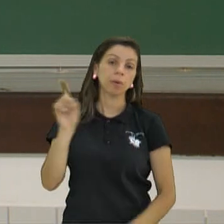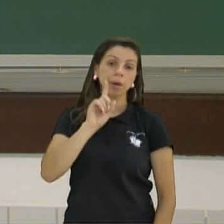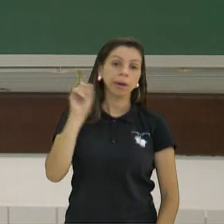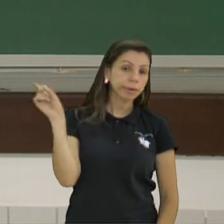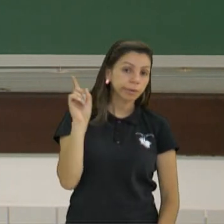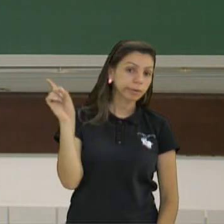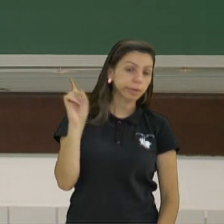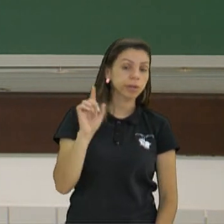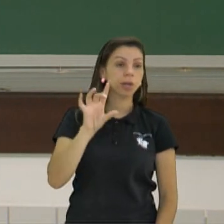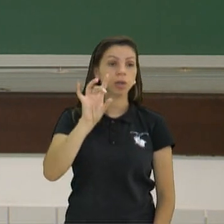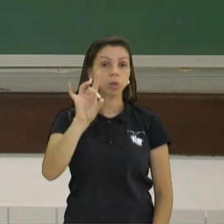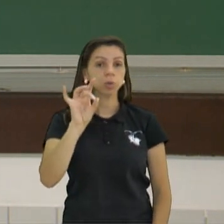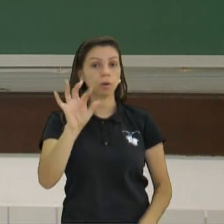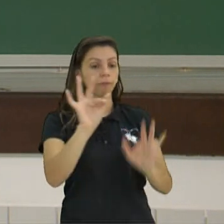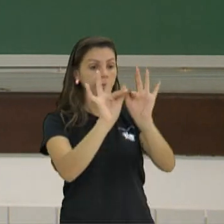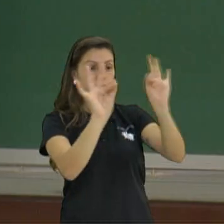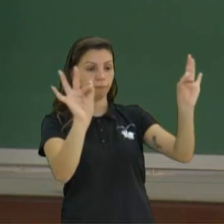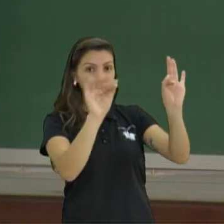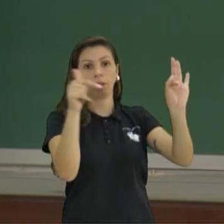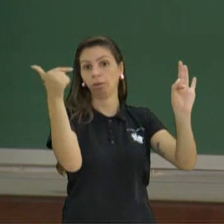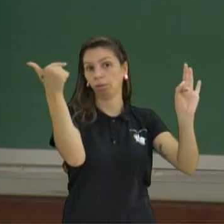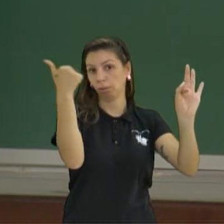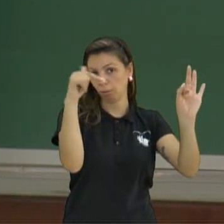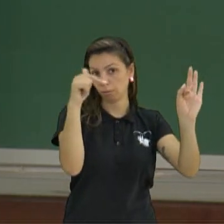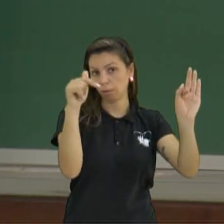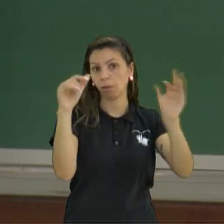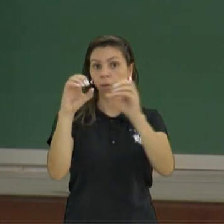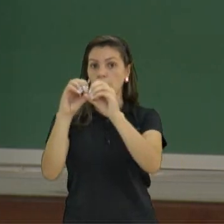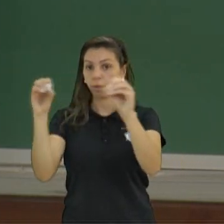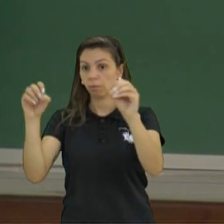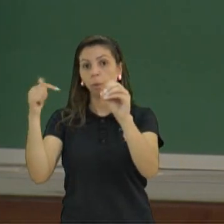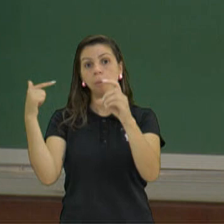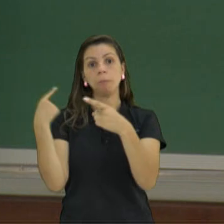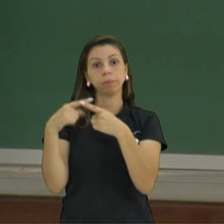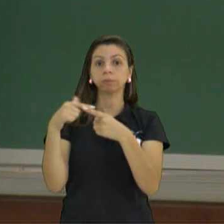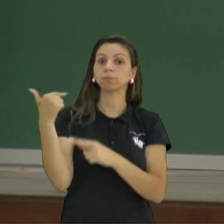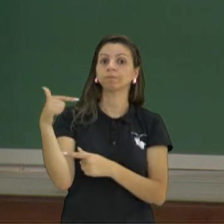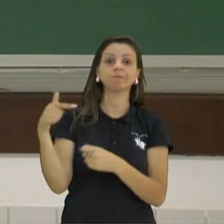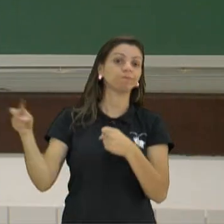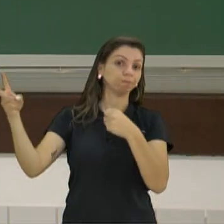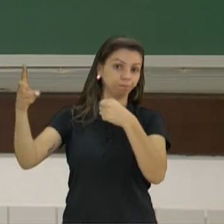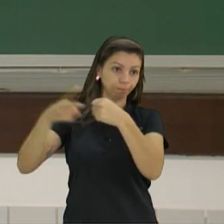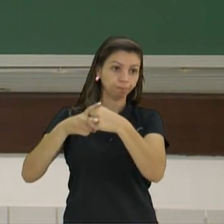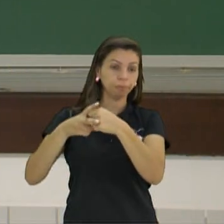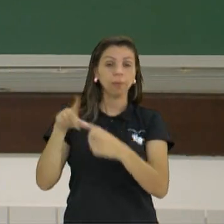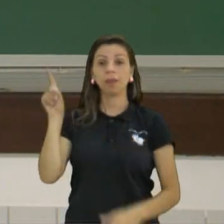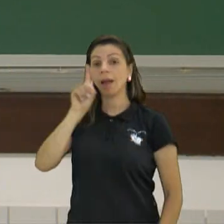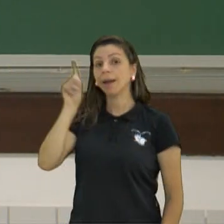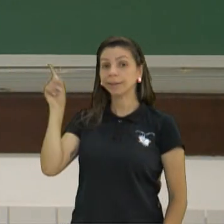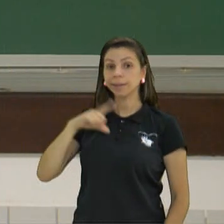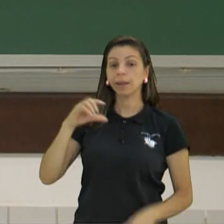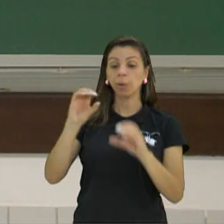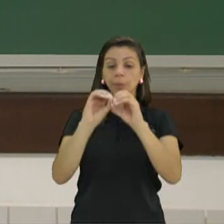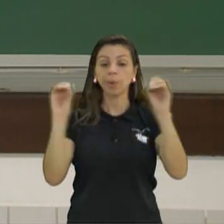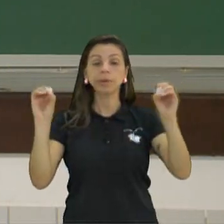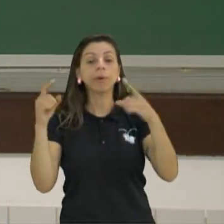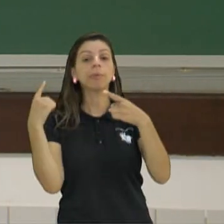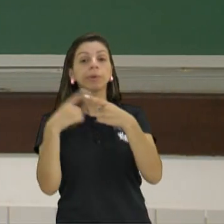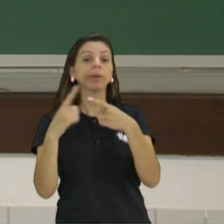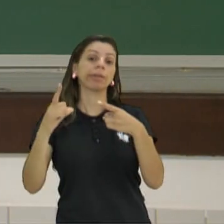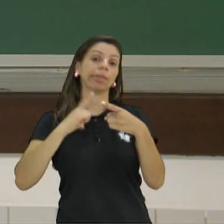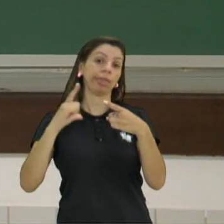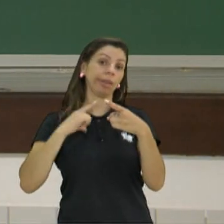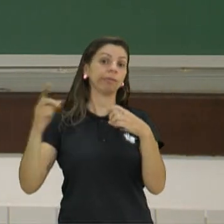temos frases, não temos oração porque não tem verbo. Aqui nós temos uma oração porque tem verbo. E o que é